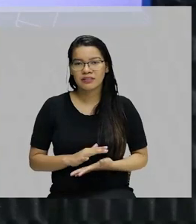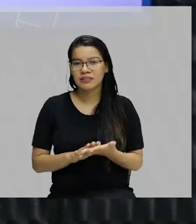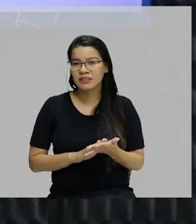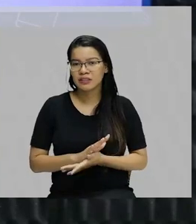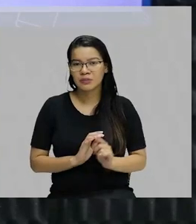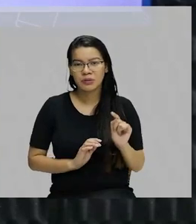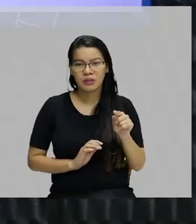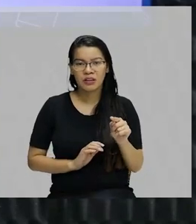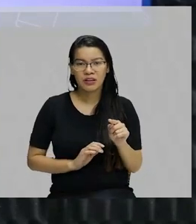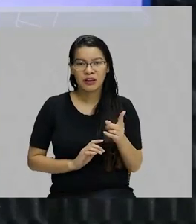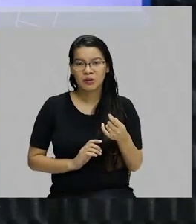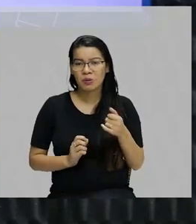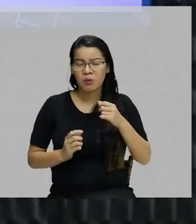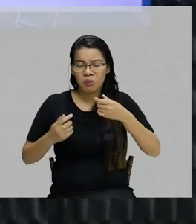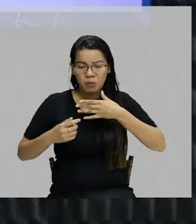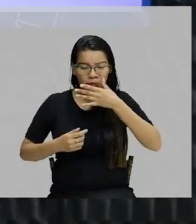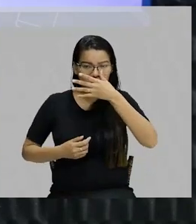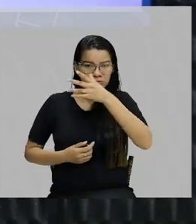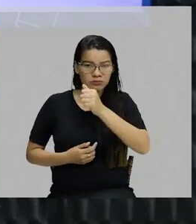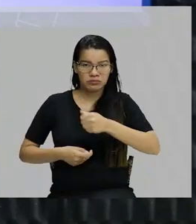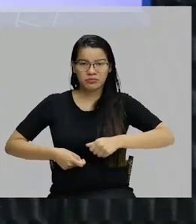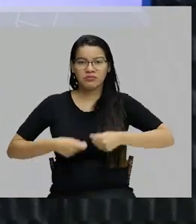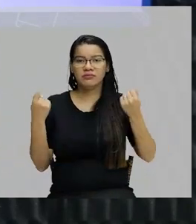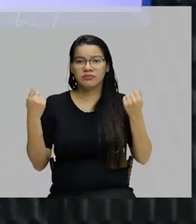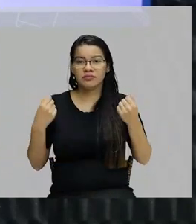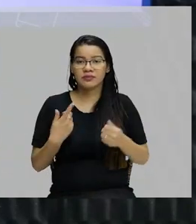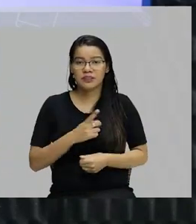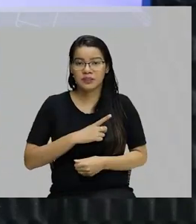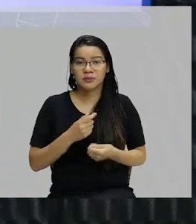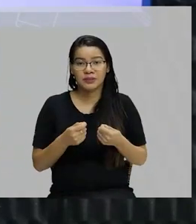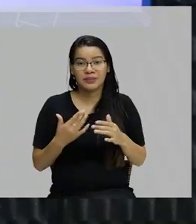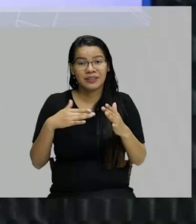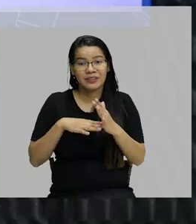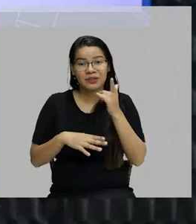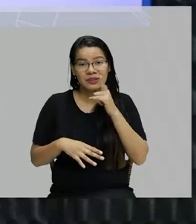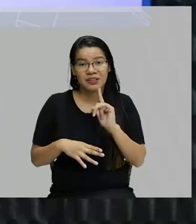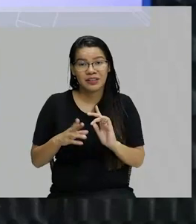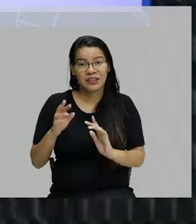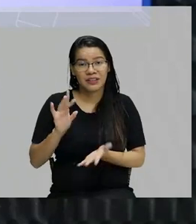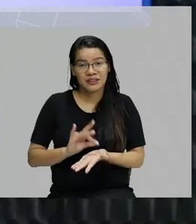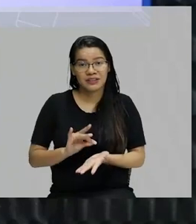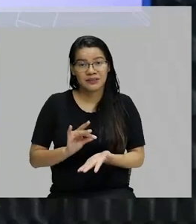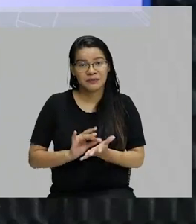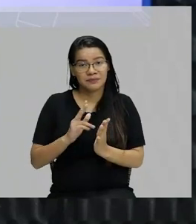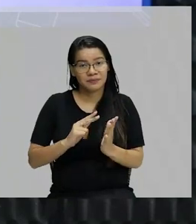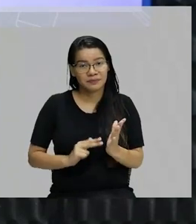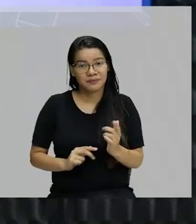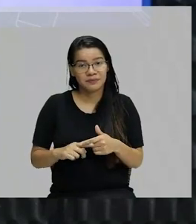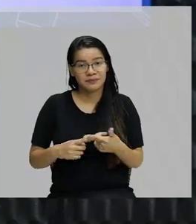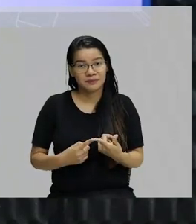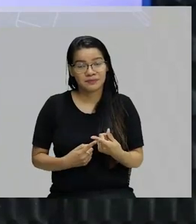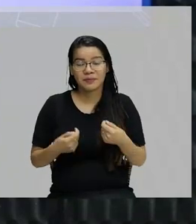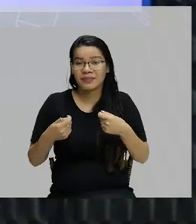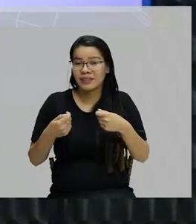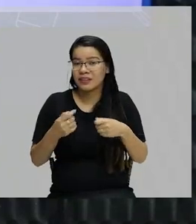praticamente impossível impossível poderíamos até conseguir realizar essa leitura Mas seria impossível uma compreensão